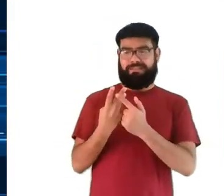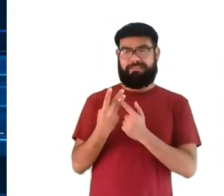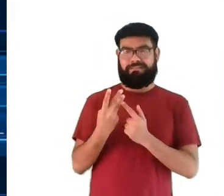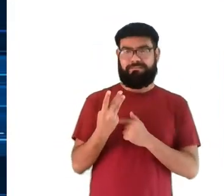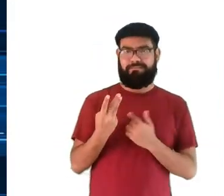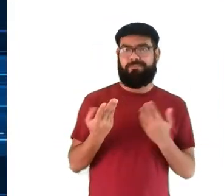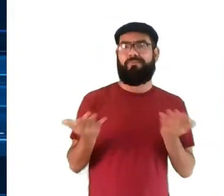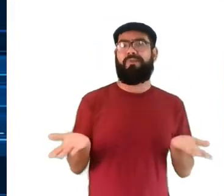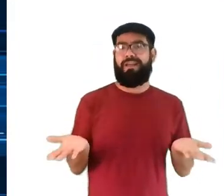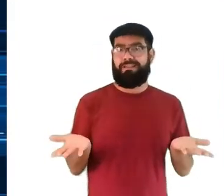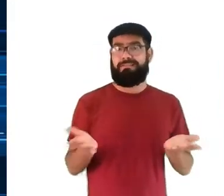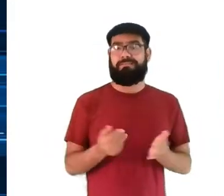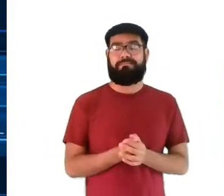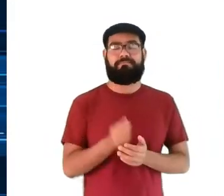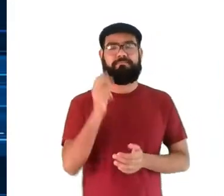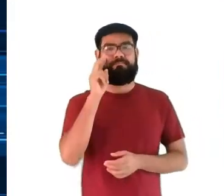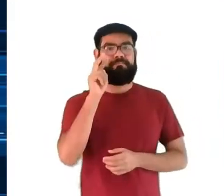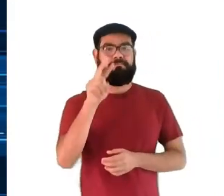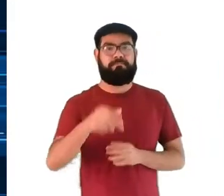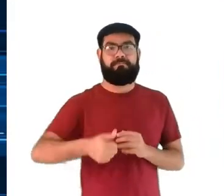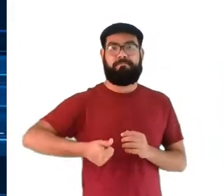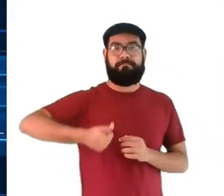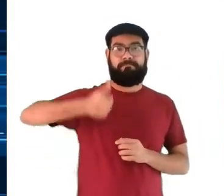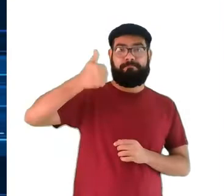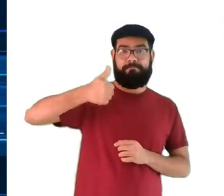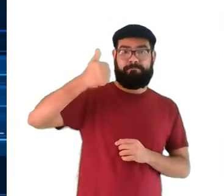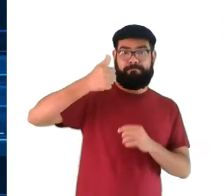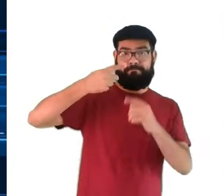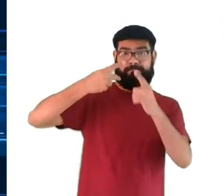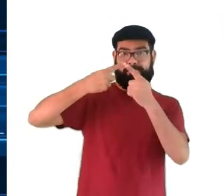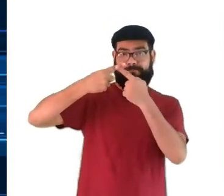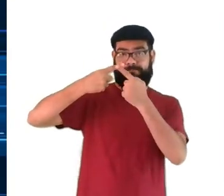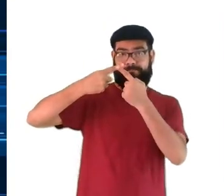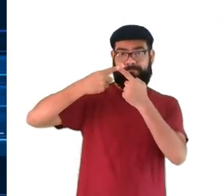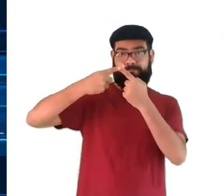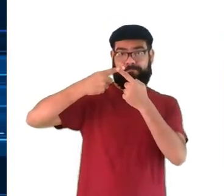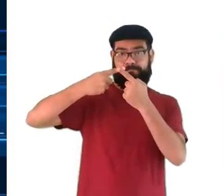tá? Então, o primeiro estágio da adolescência